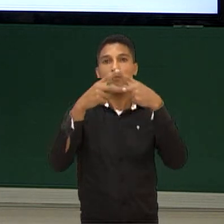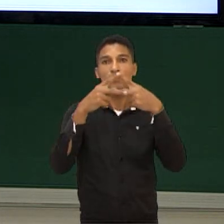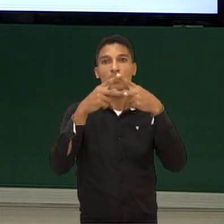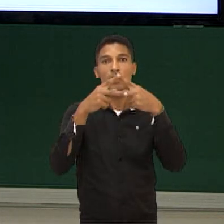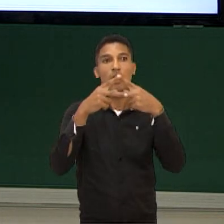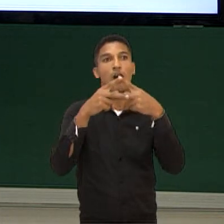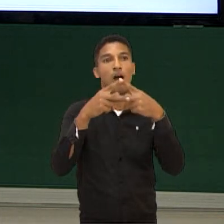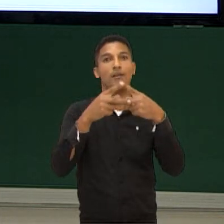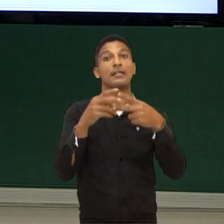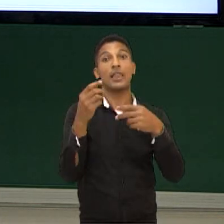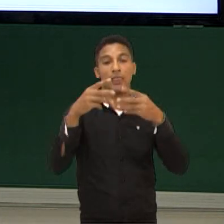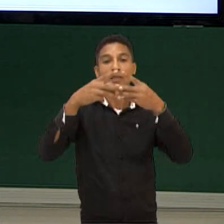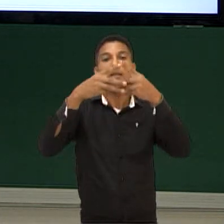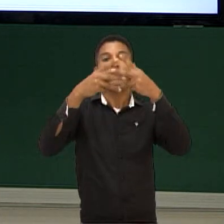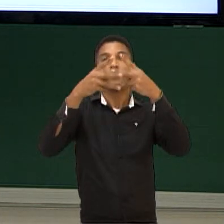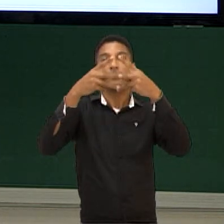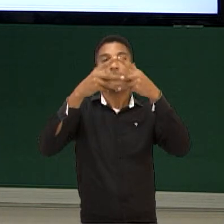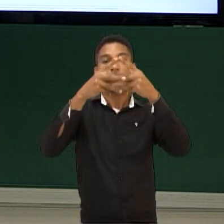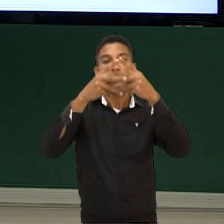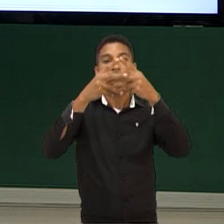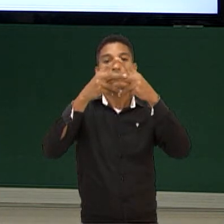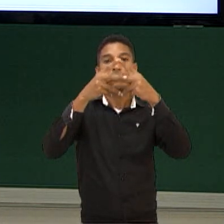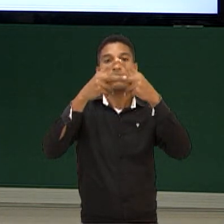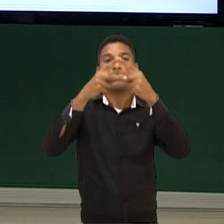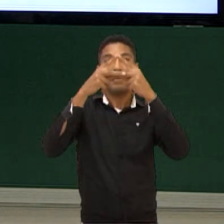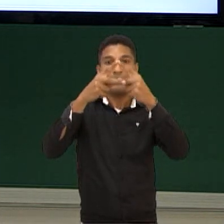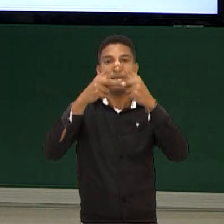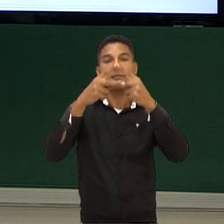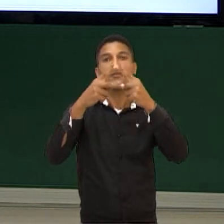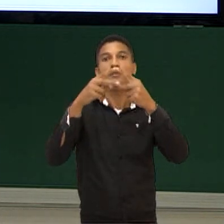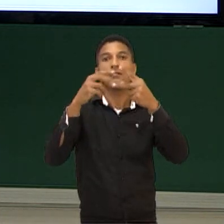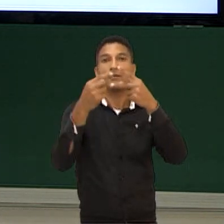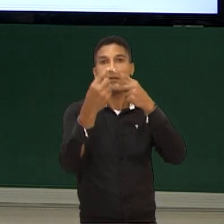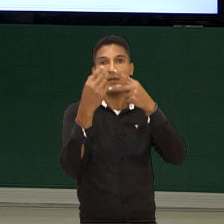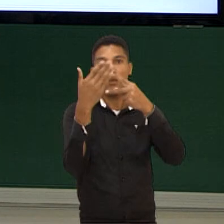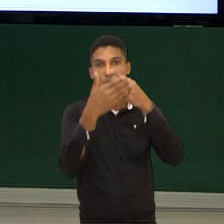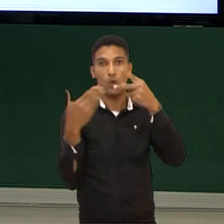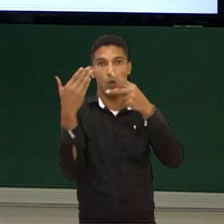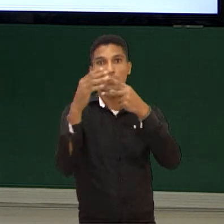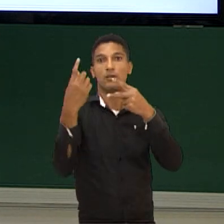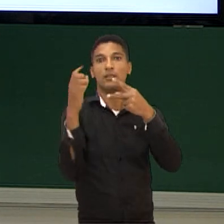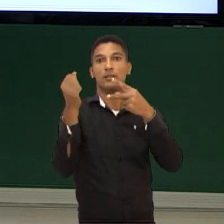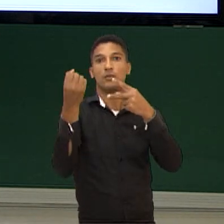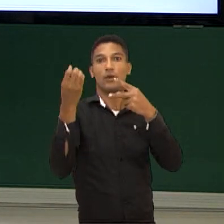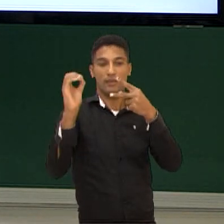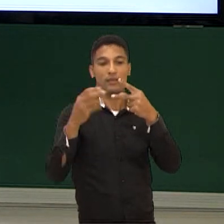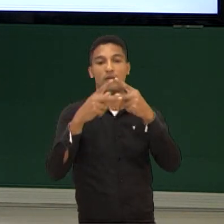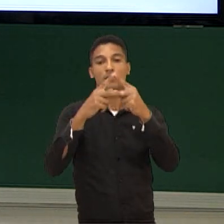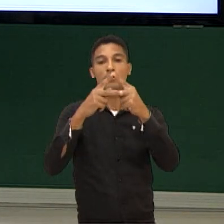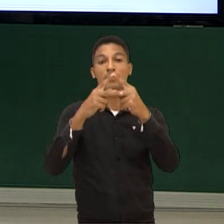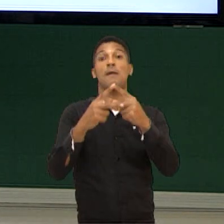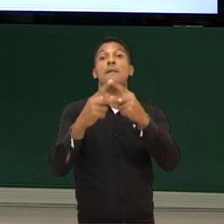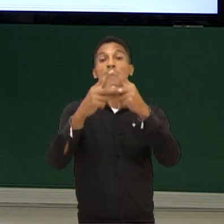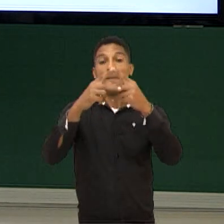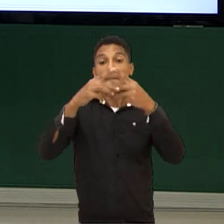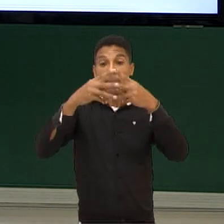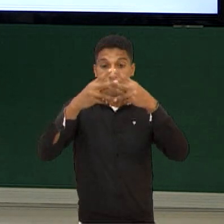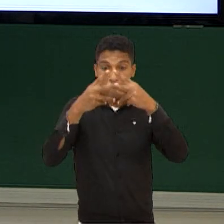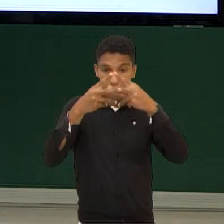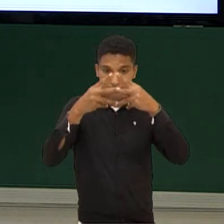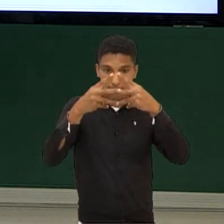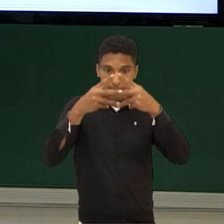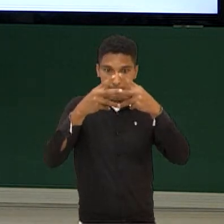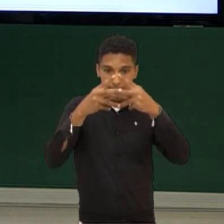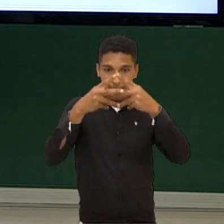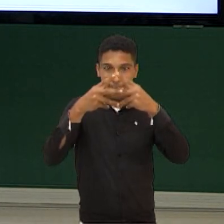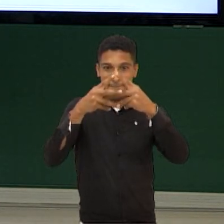cada triângulo mede 180, 2 juntos vão medir 360. Professora, e para resolver